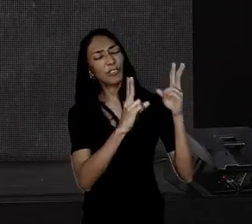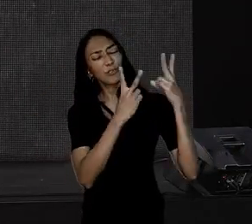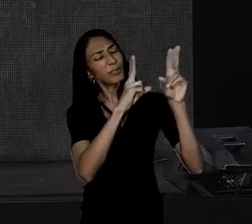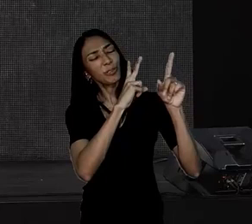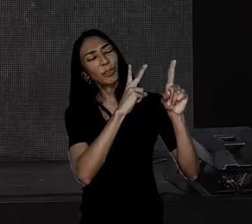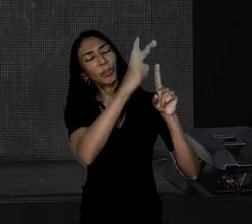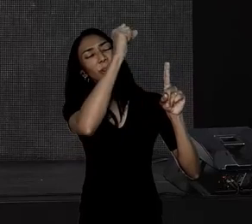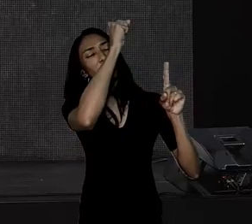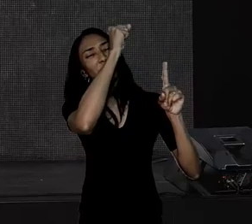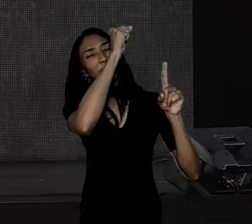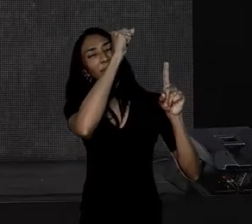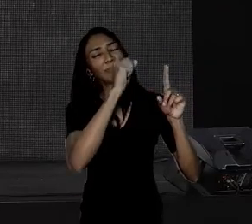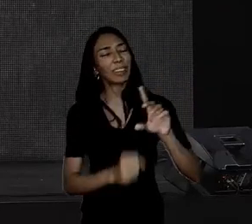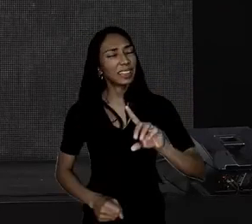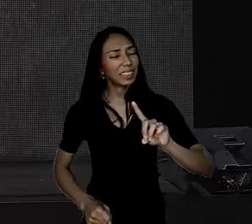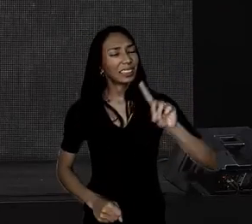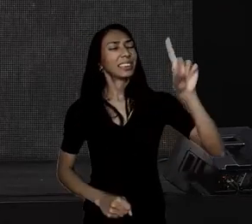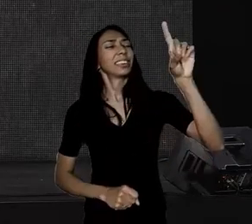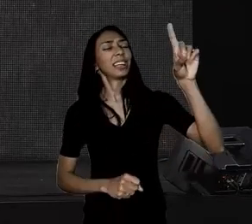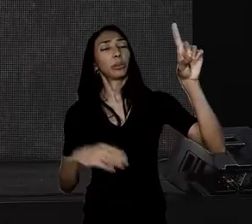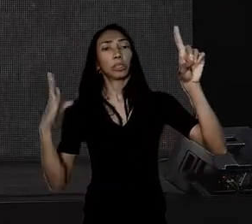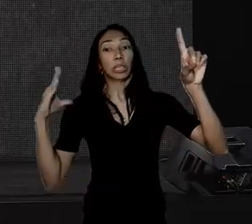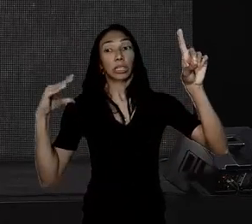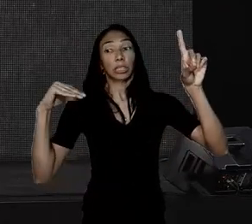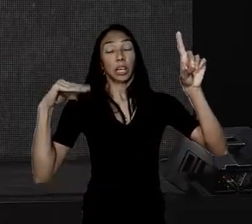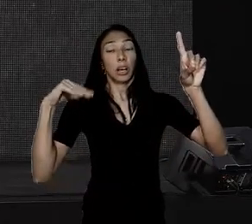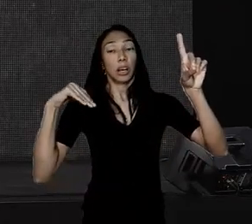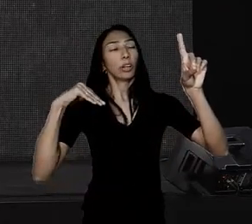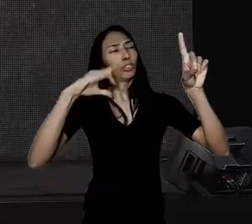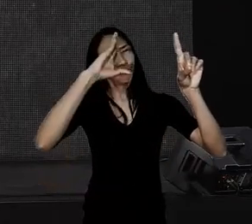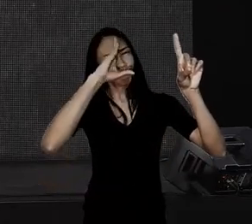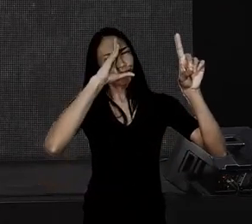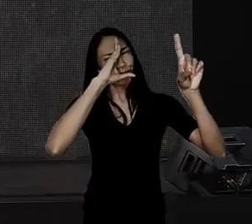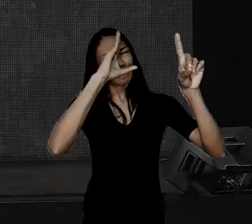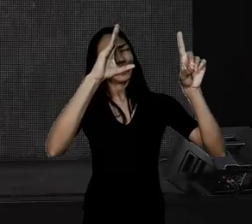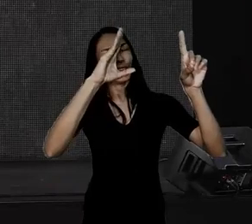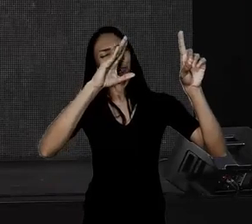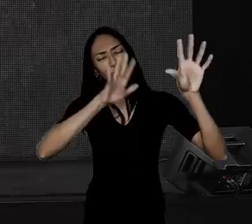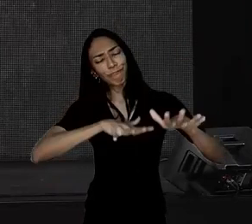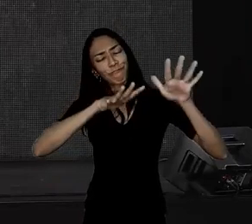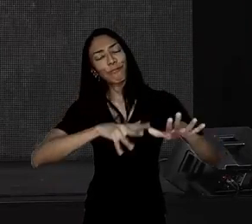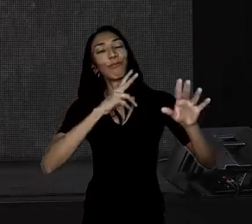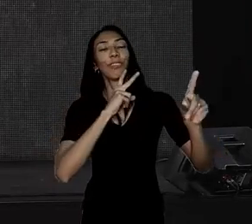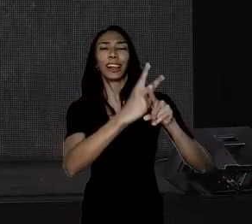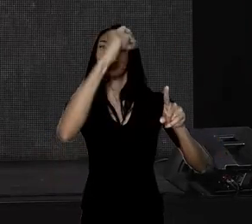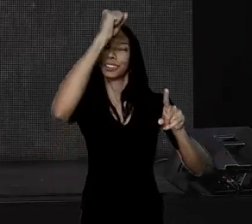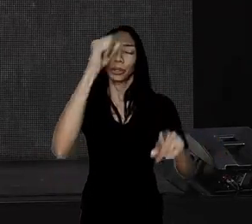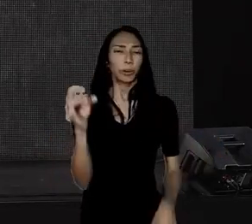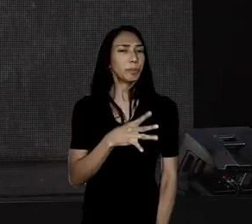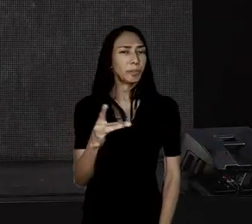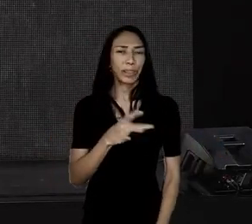Nós estamos do lado da tropa que nós já sabemos que o nosso comandante é vitorioso. não há o que